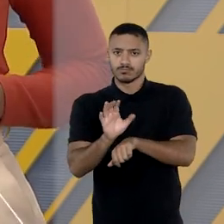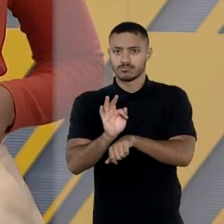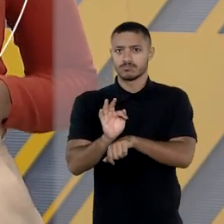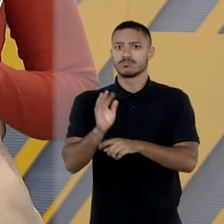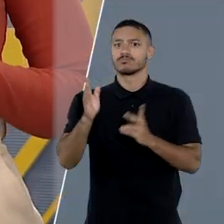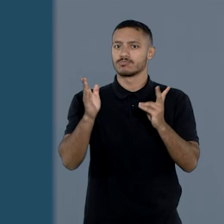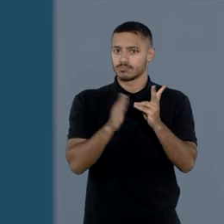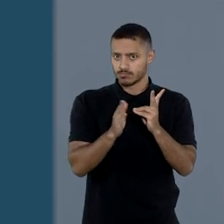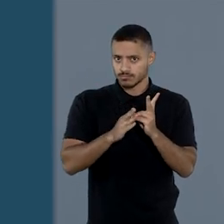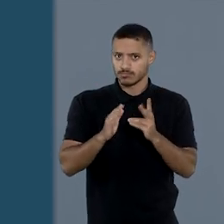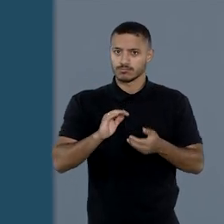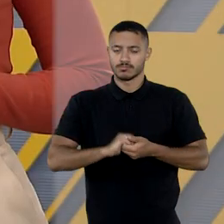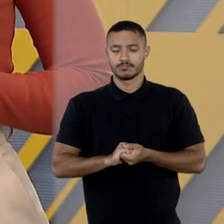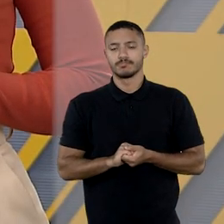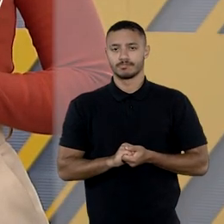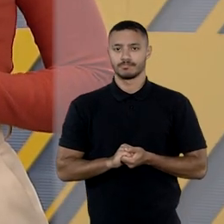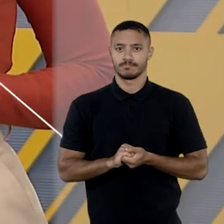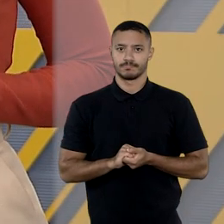dos indígenas.